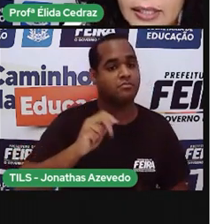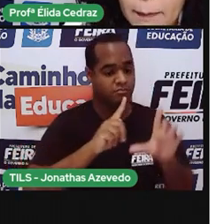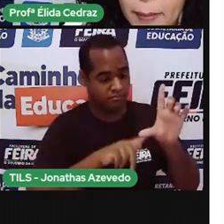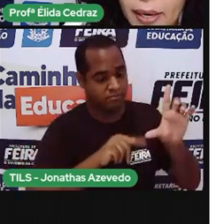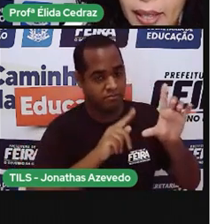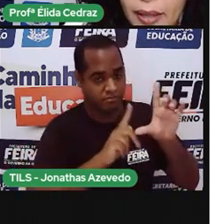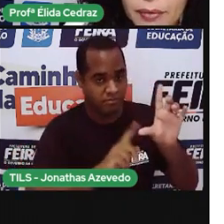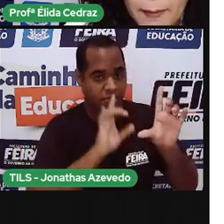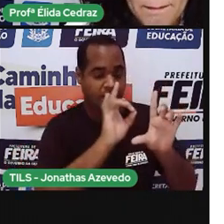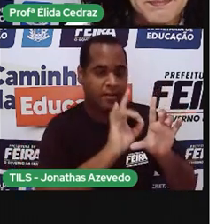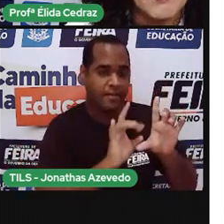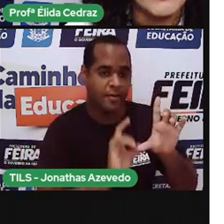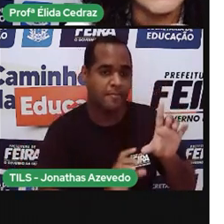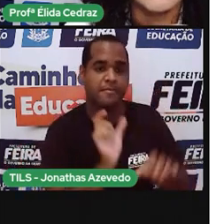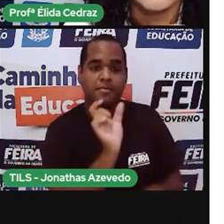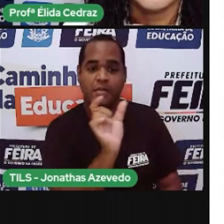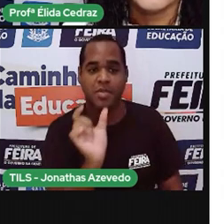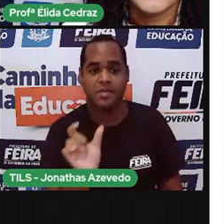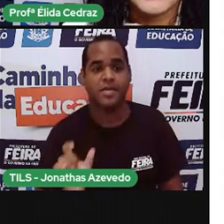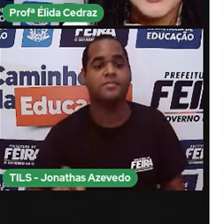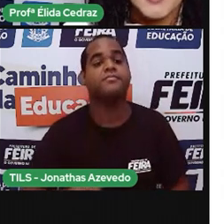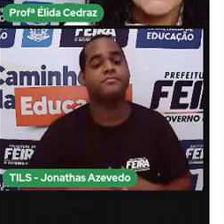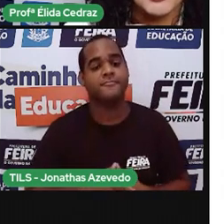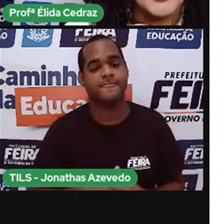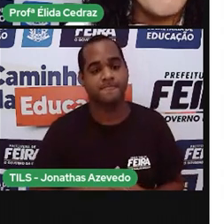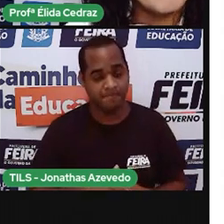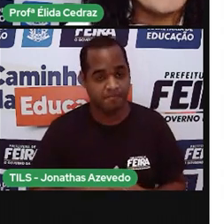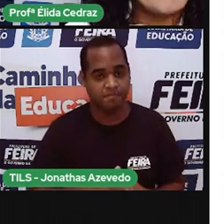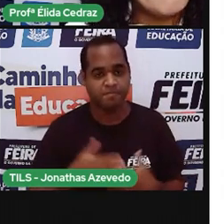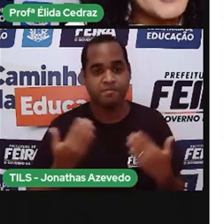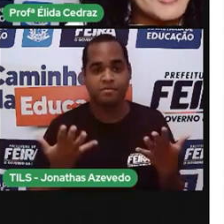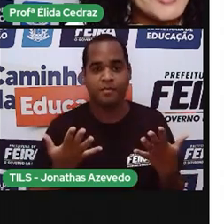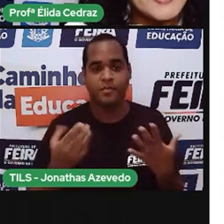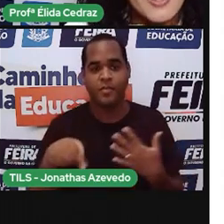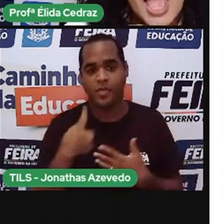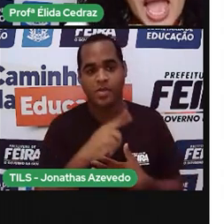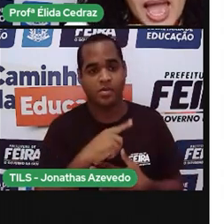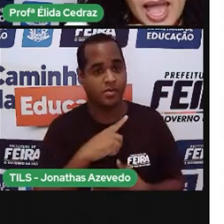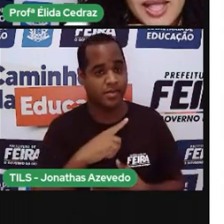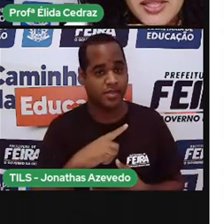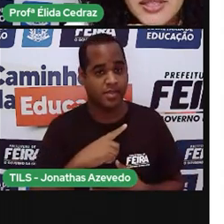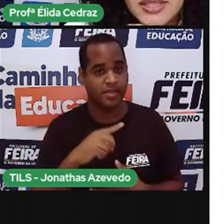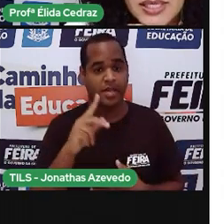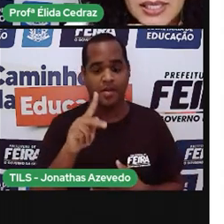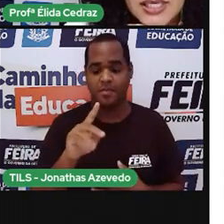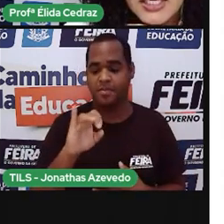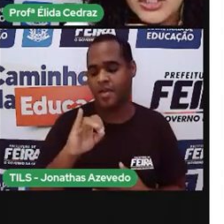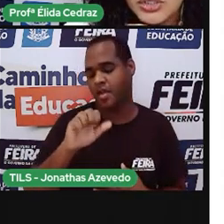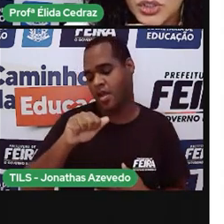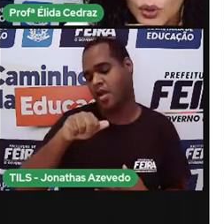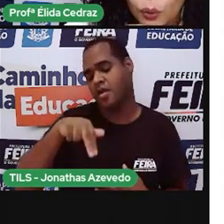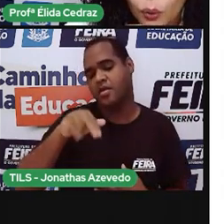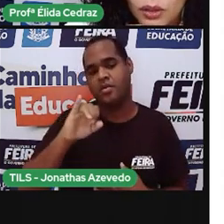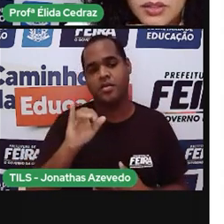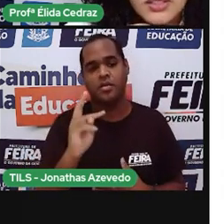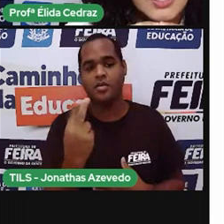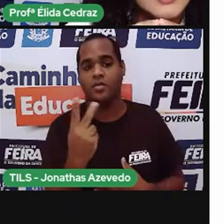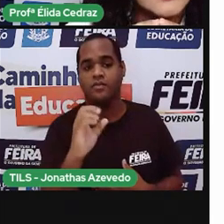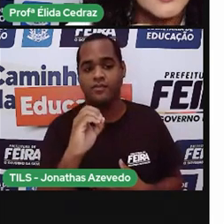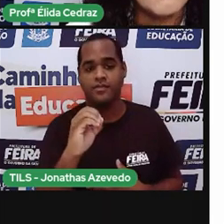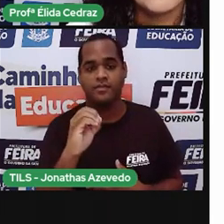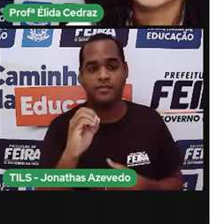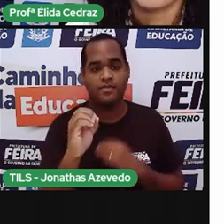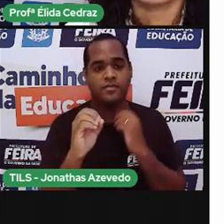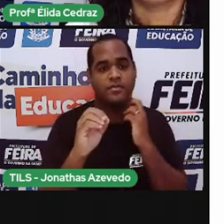letrinha da palavra nós temos pia ah ah Munhoz